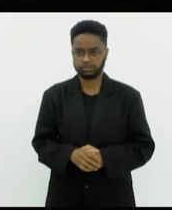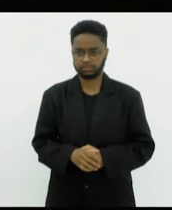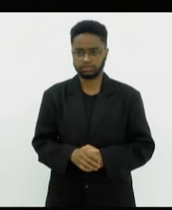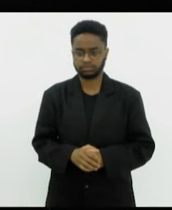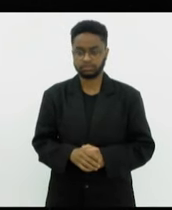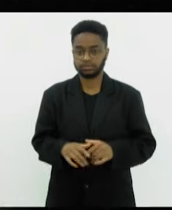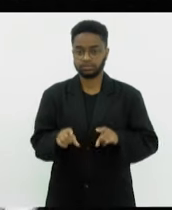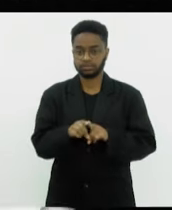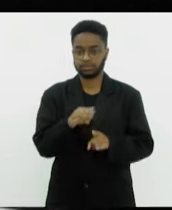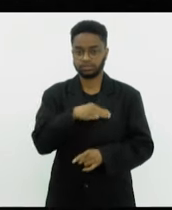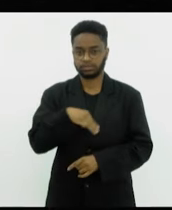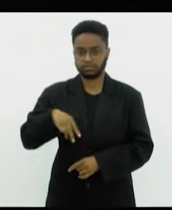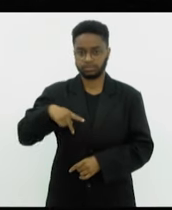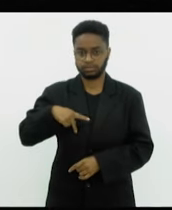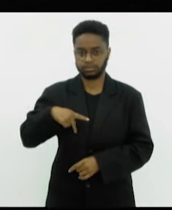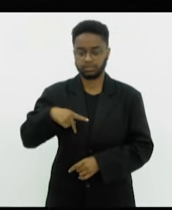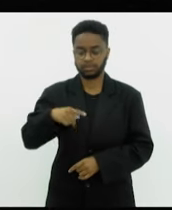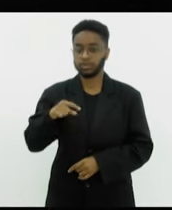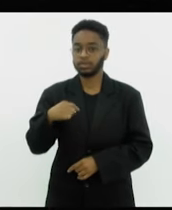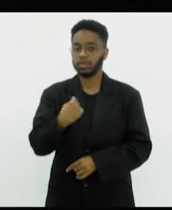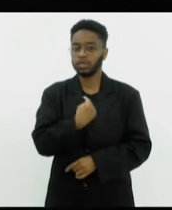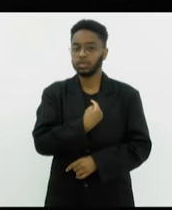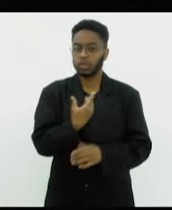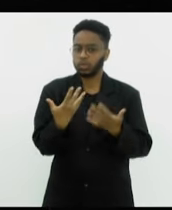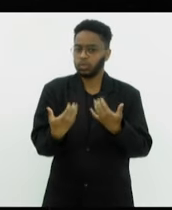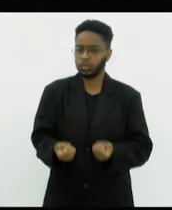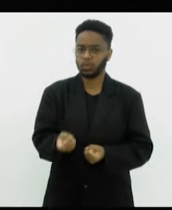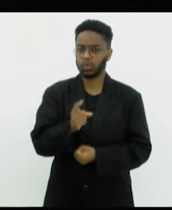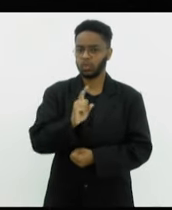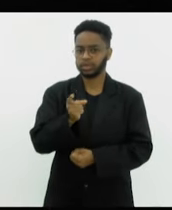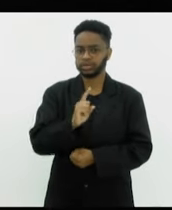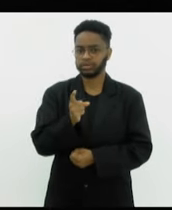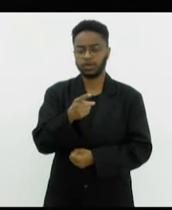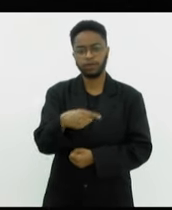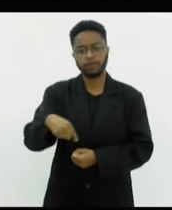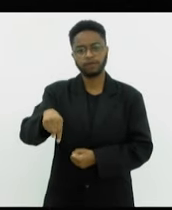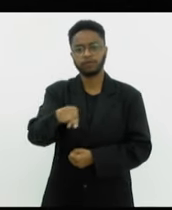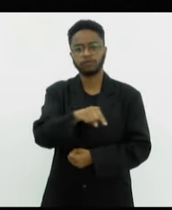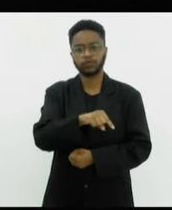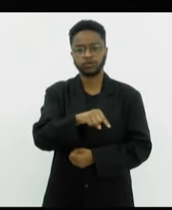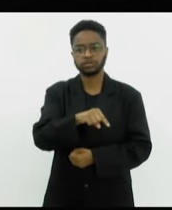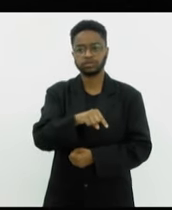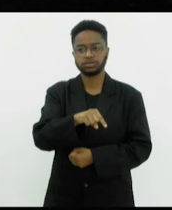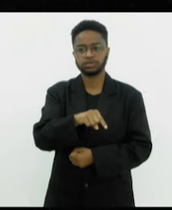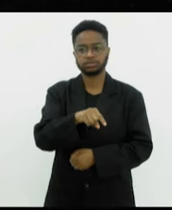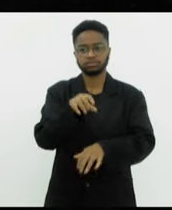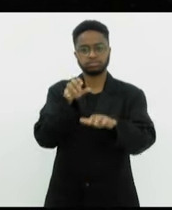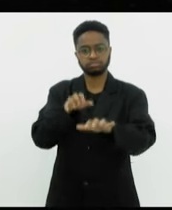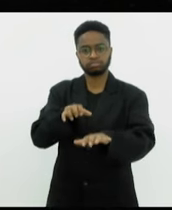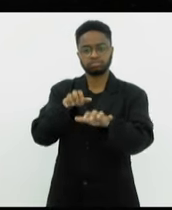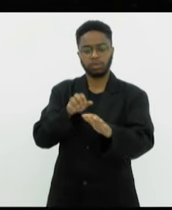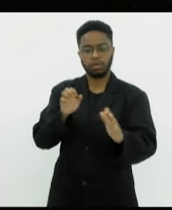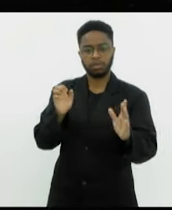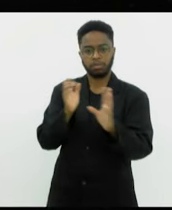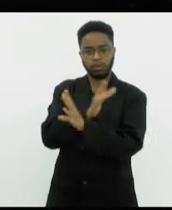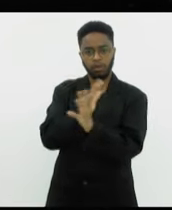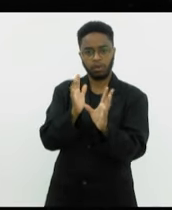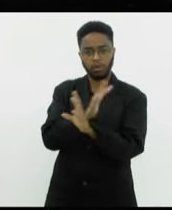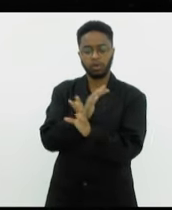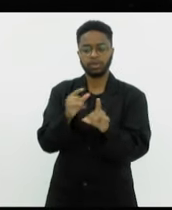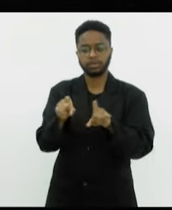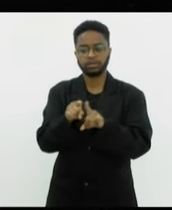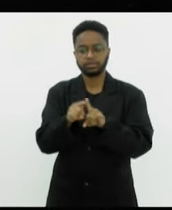e ao Ministério Público. A gente não vai aceitar mais que vocês transitem e flertam